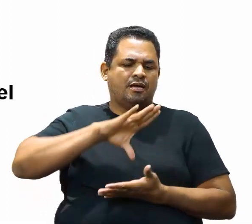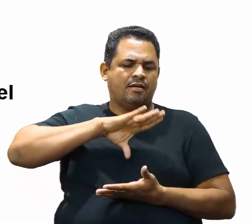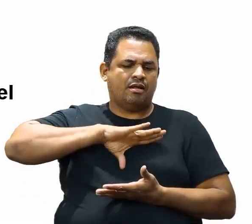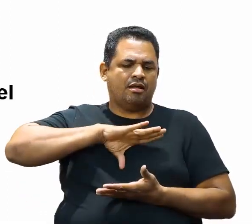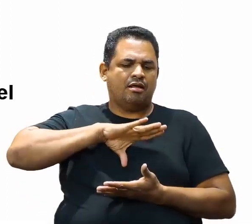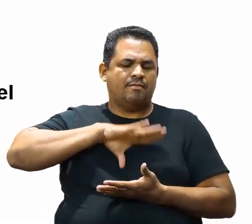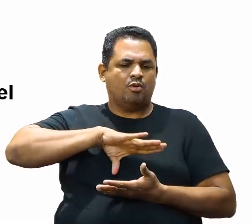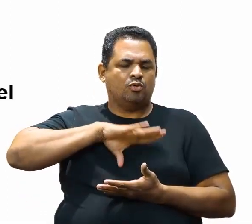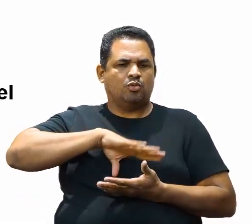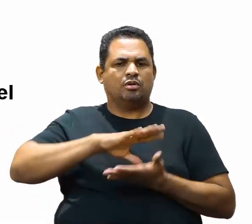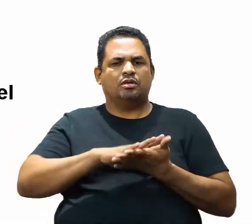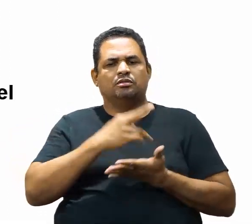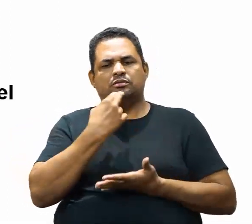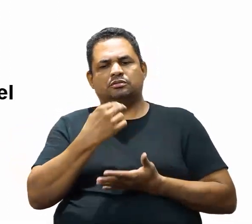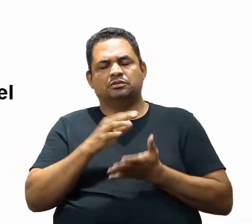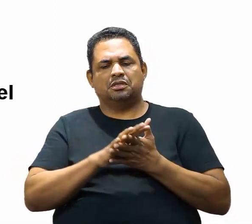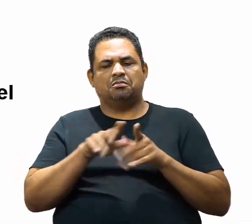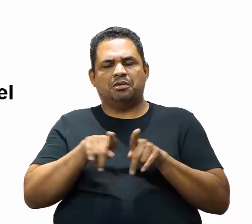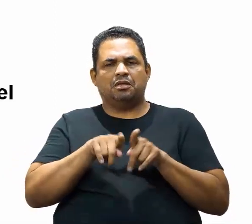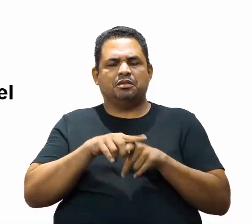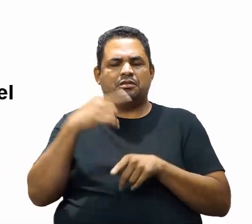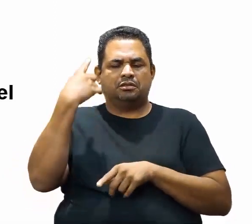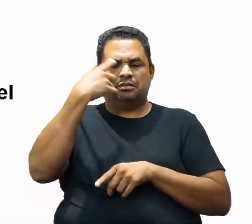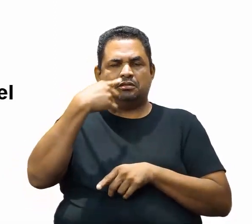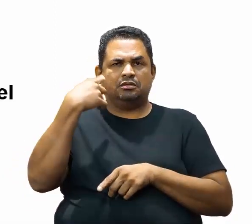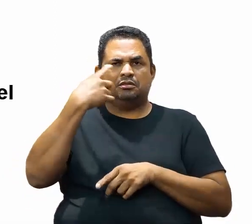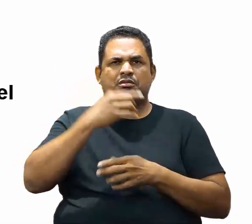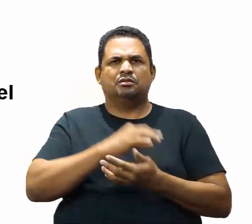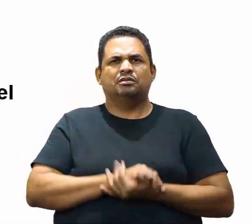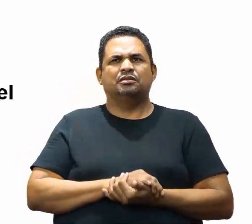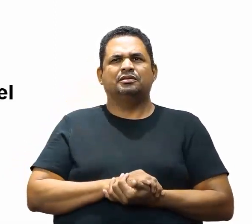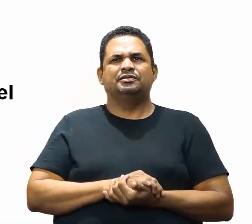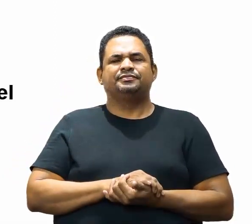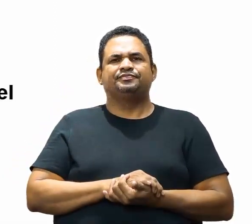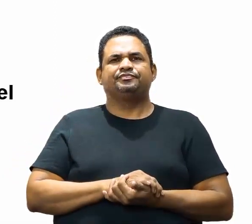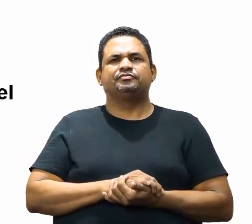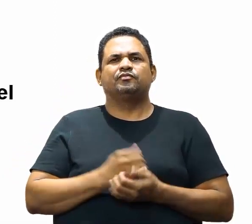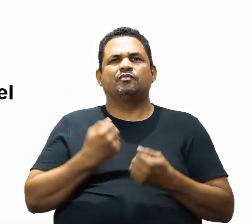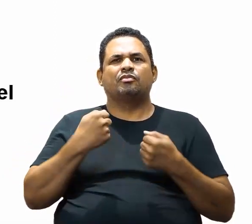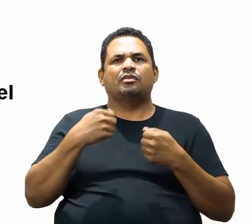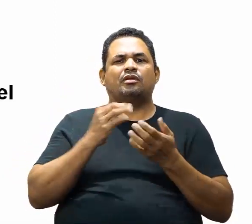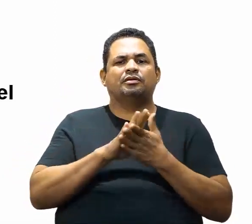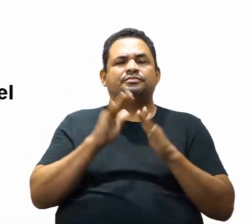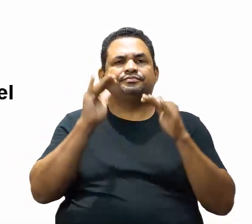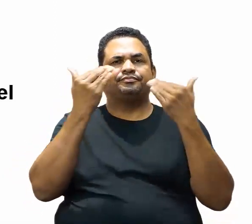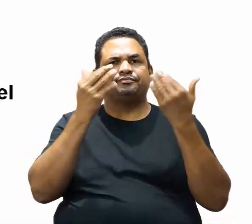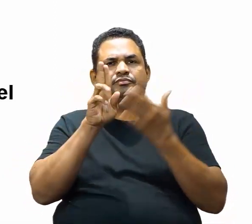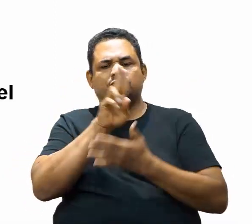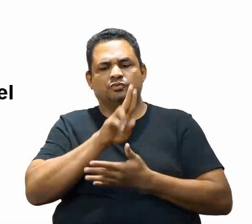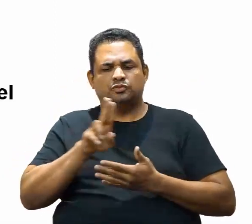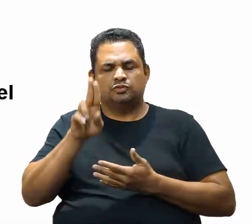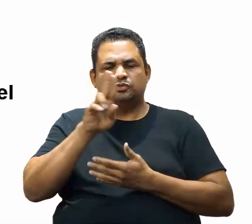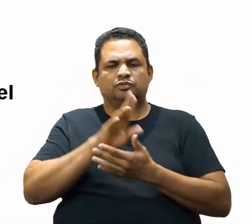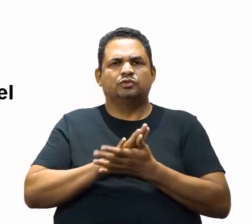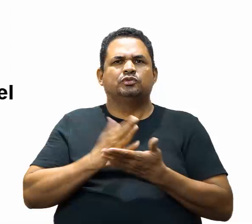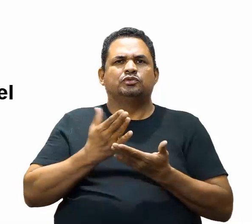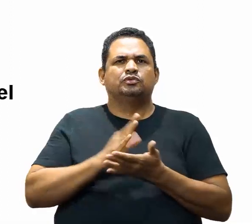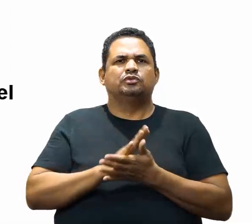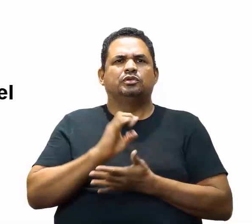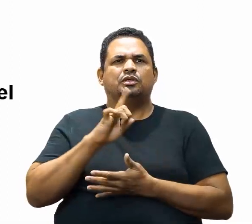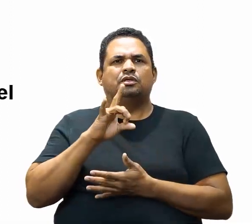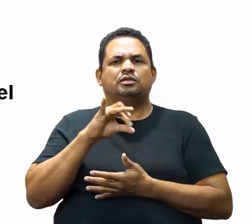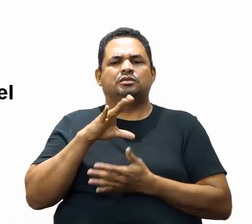O e são femininas, e terminam com A e são masculinas. E aí você pode se atentar ao uso do artigo para determinar o